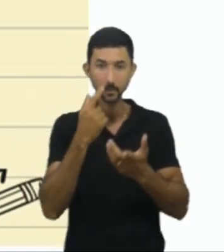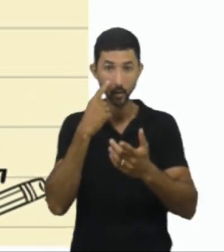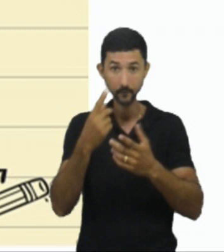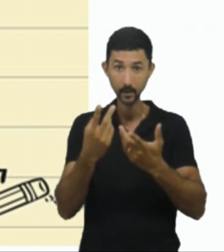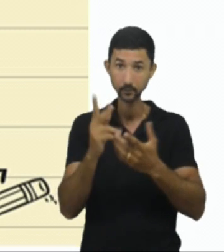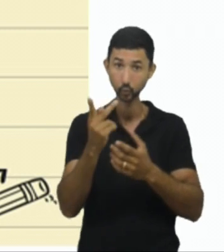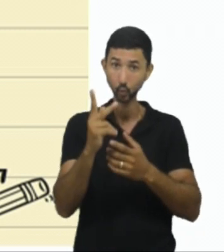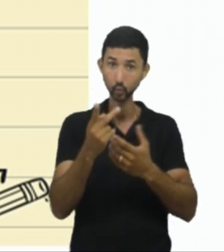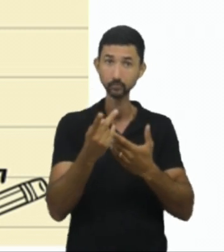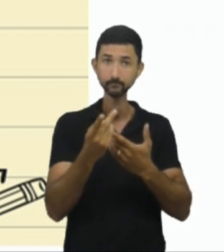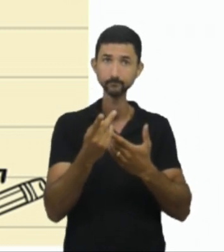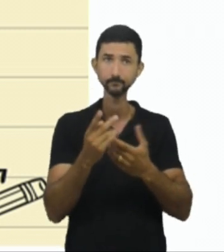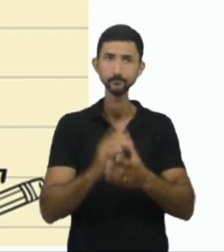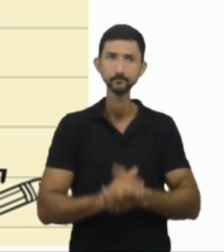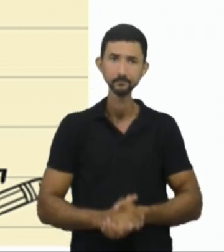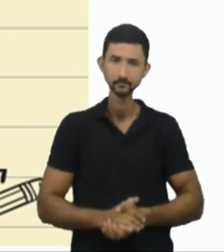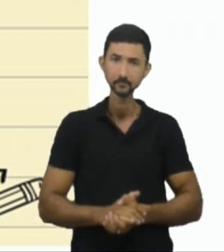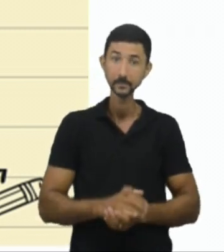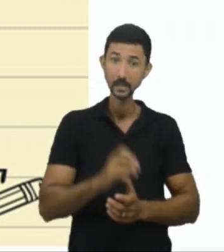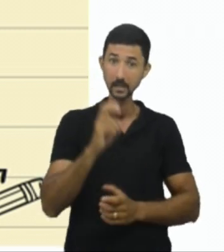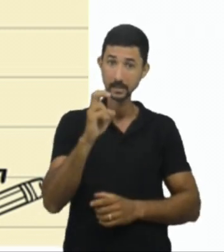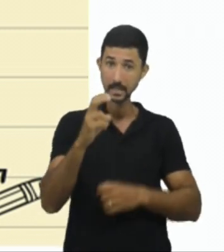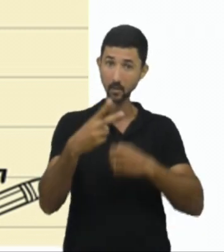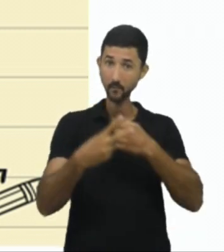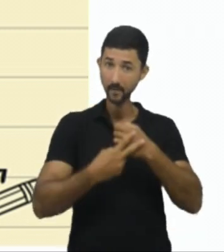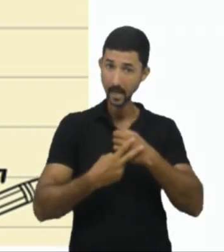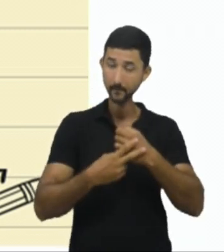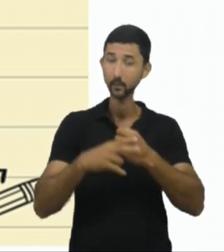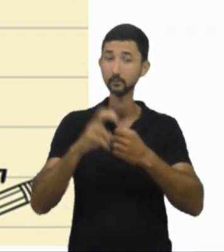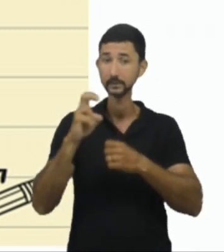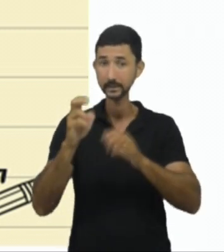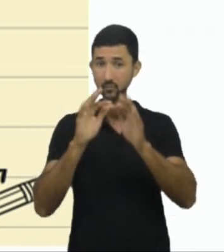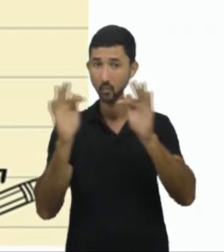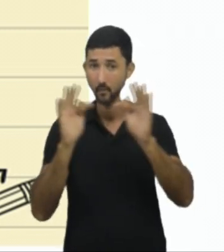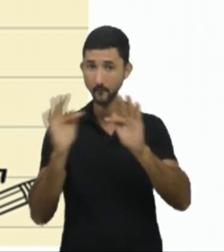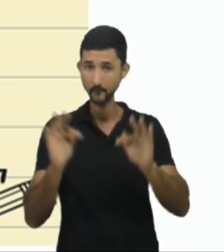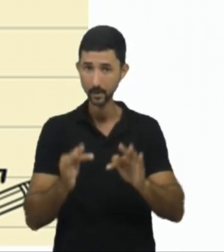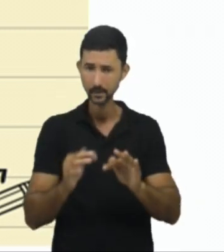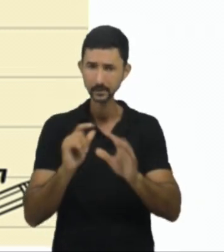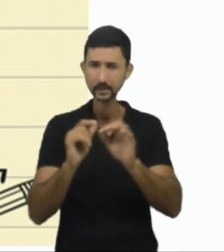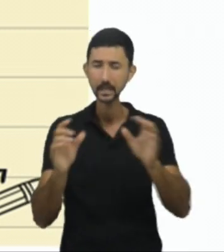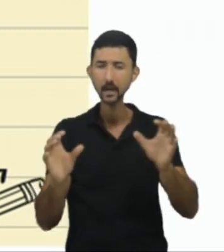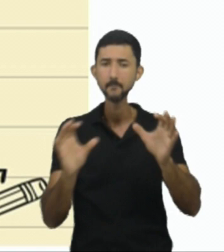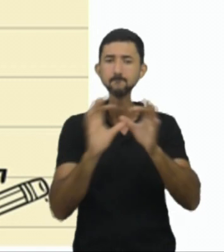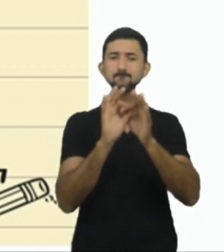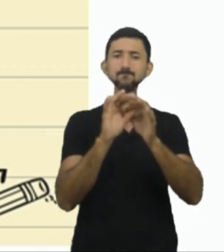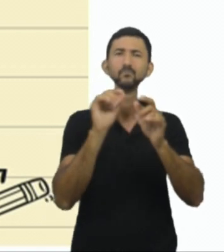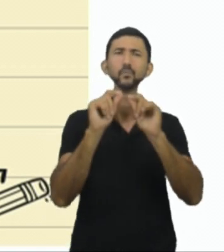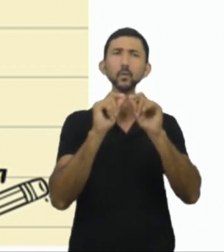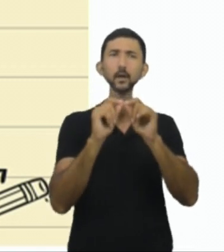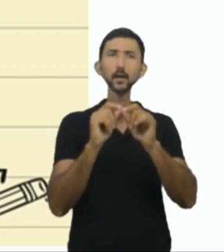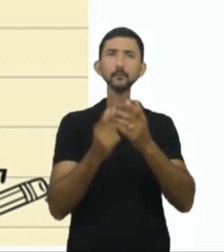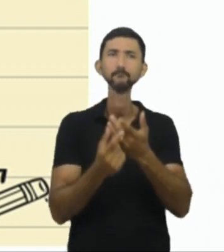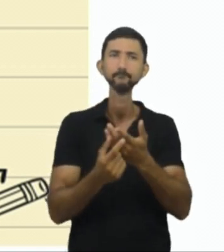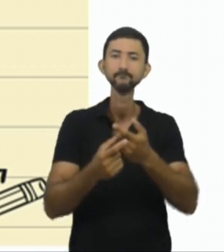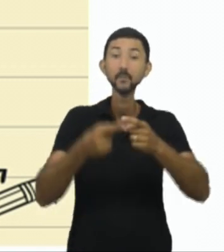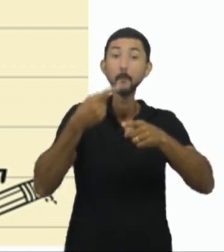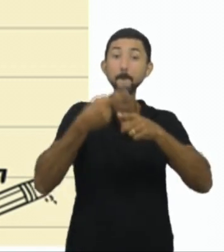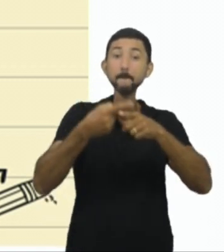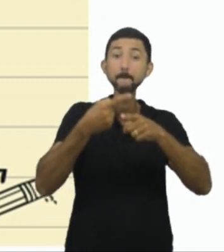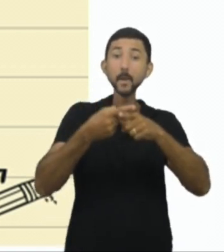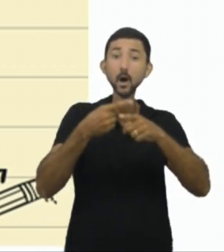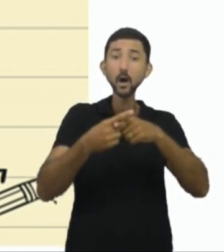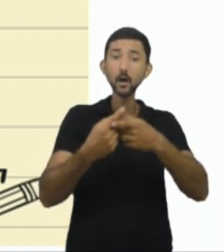Então, cinco verbos, eu tenho cinco orações. Quem liga essas duas orações? Esse cara bem aqui, o nome dele